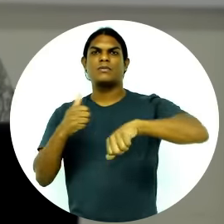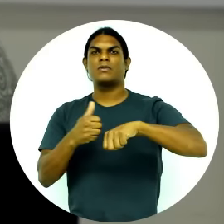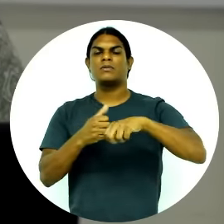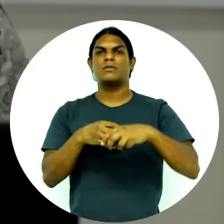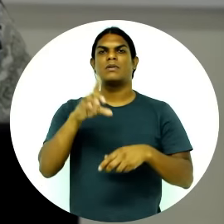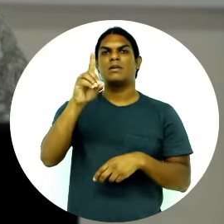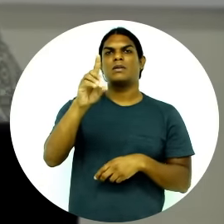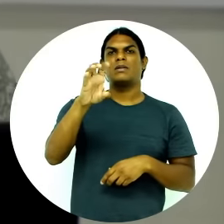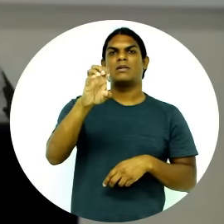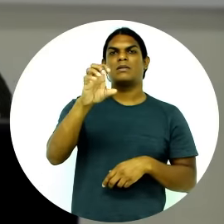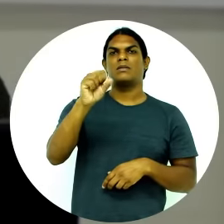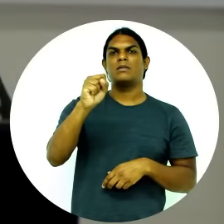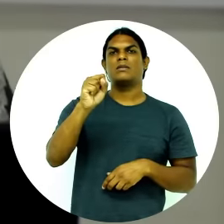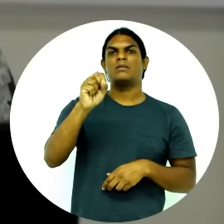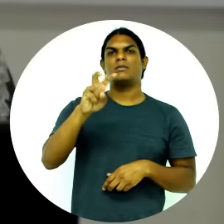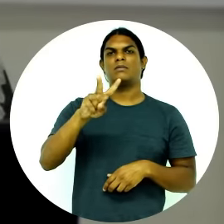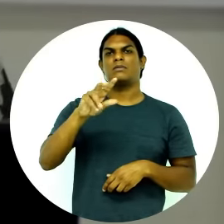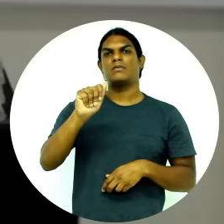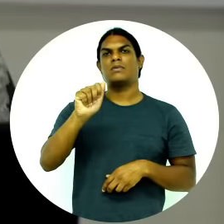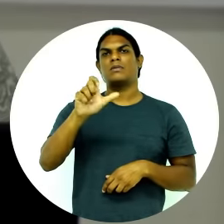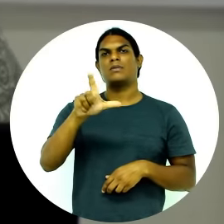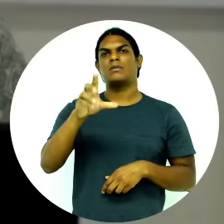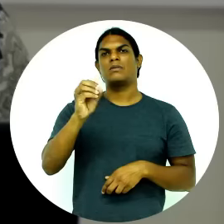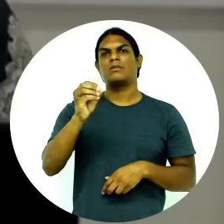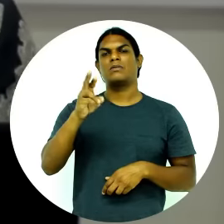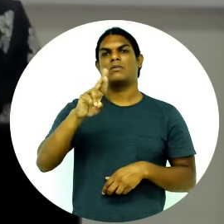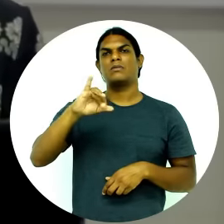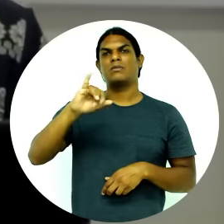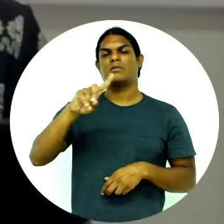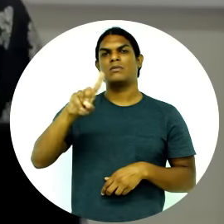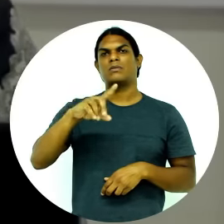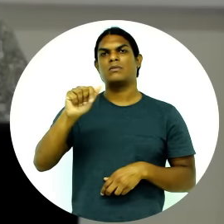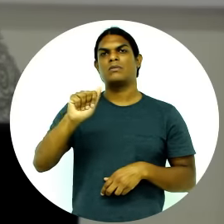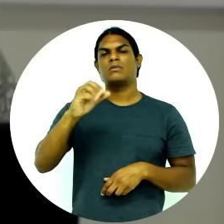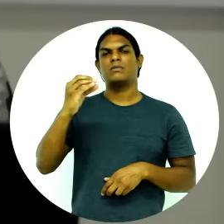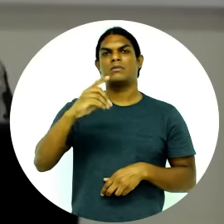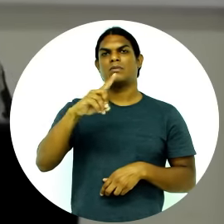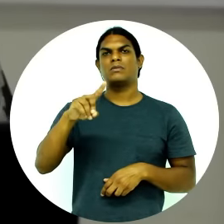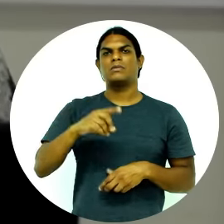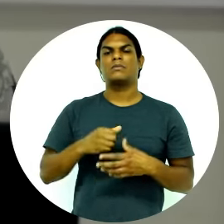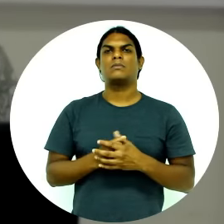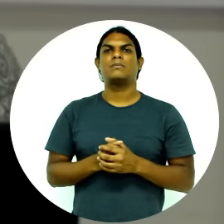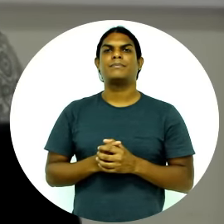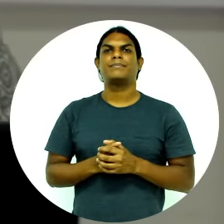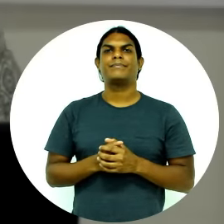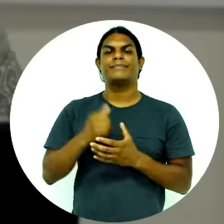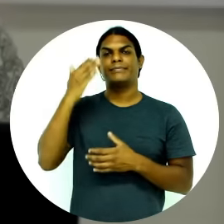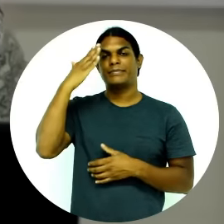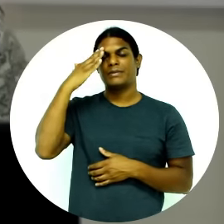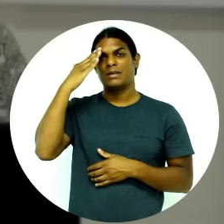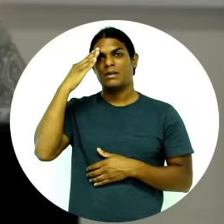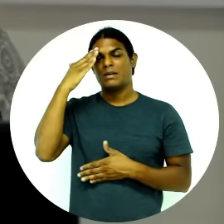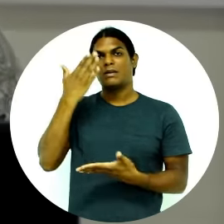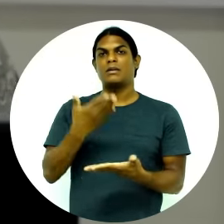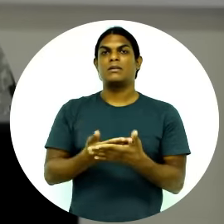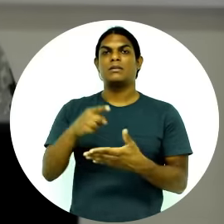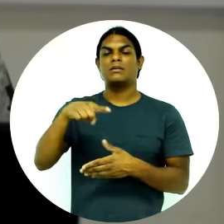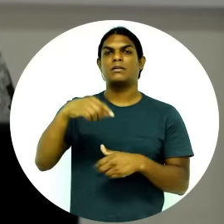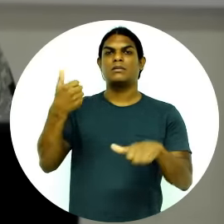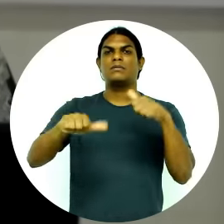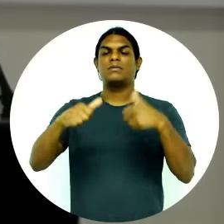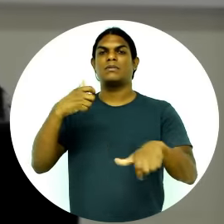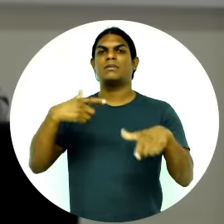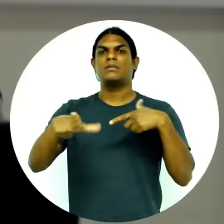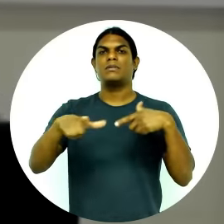identifica as diferenças individuais pode corrigir os erros. Ou seja, lembra que eu disse no início que